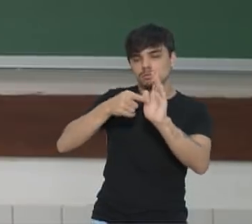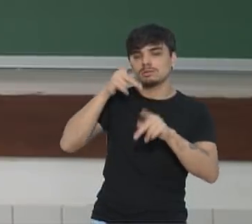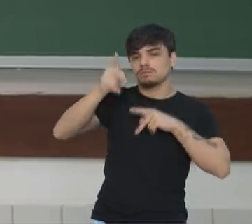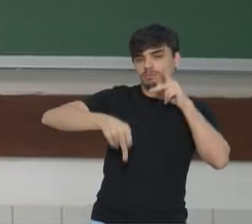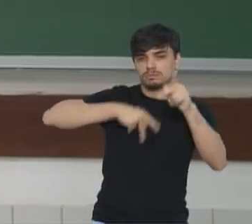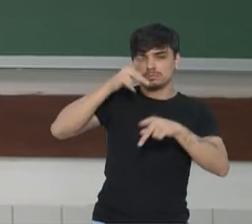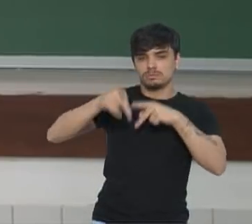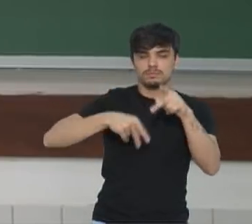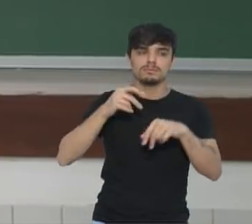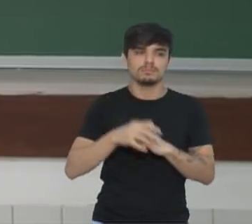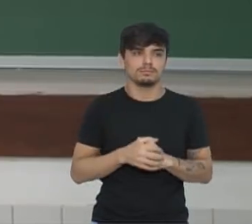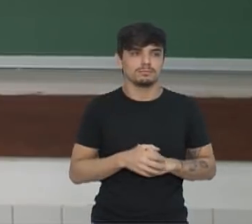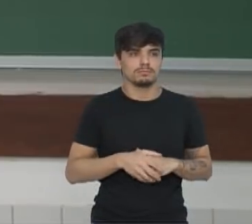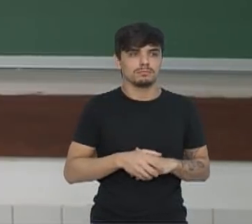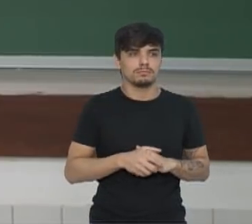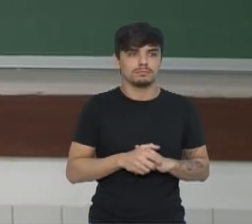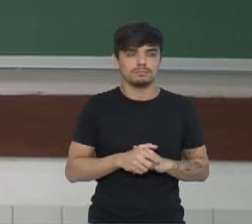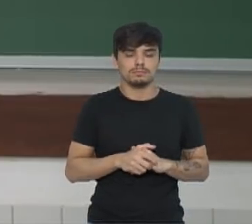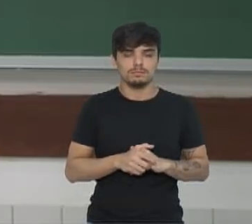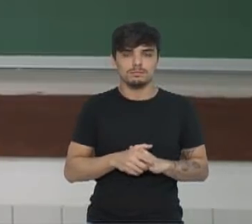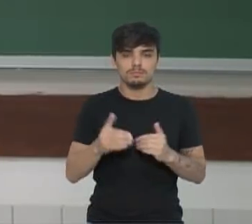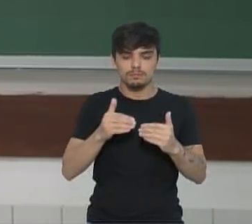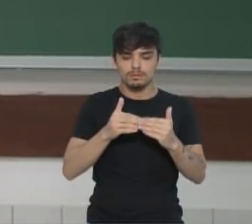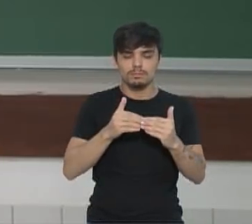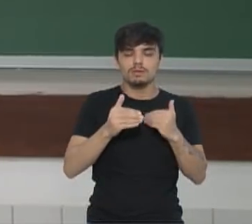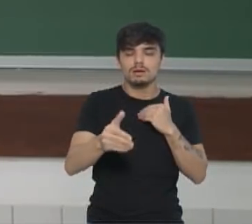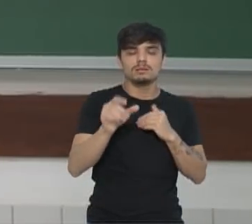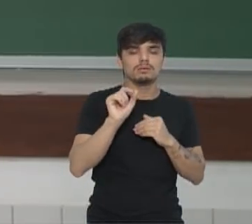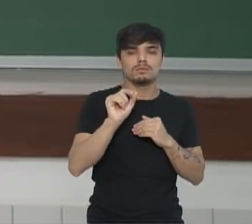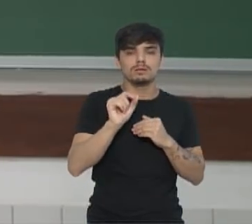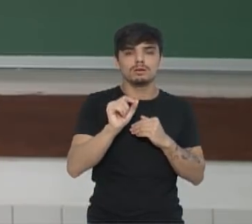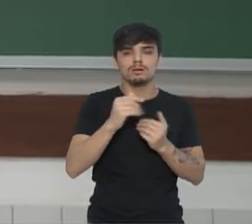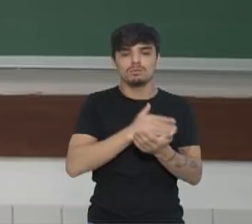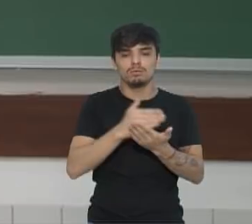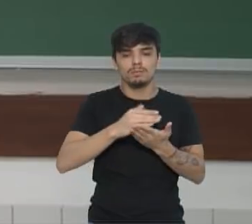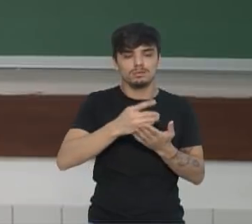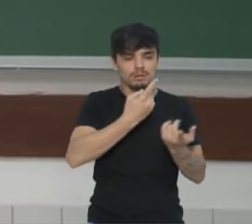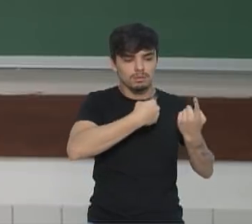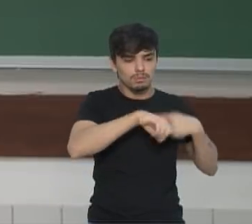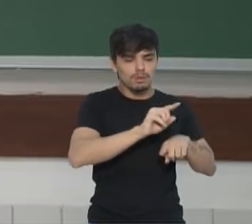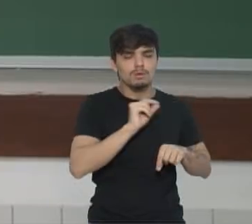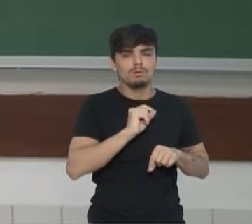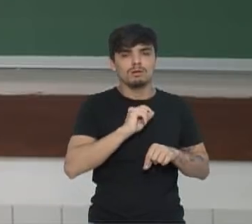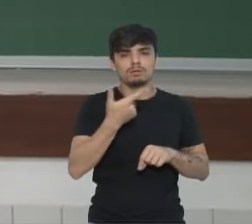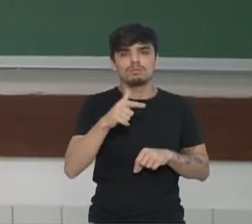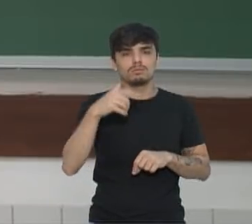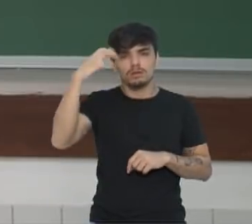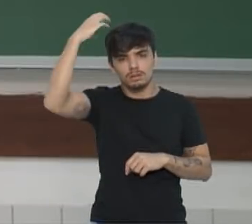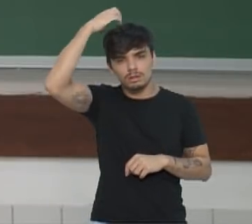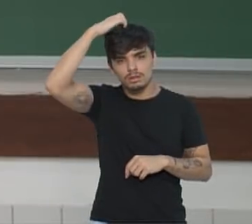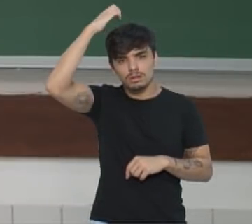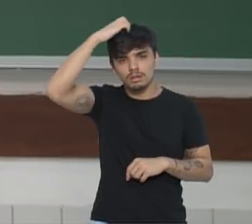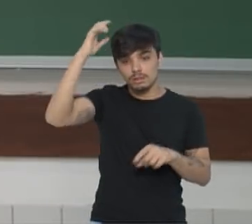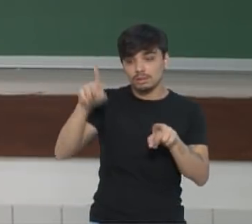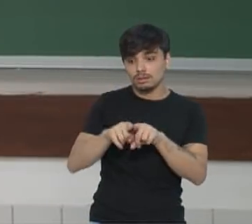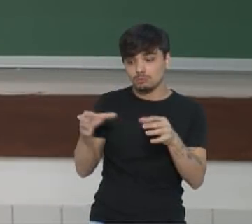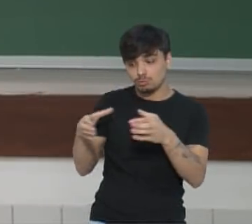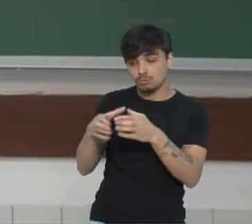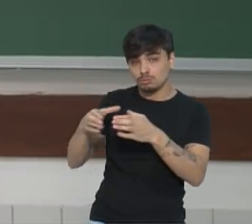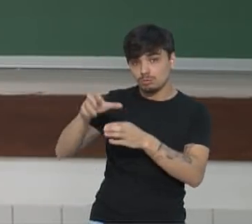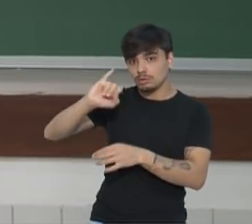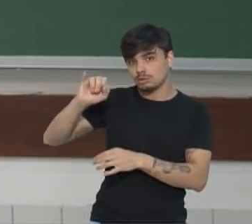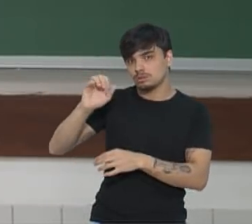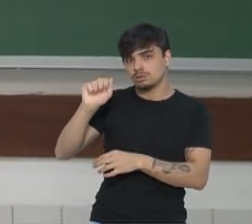dela, certo? A partir daí você começa o processo de radicalização, não temos mais rei. E os jacobinos passam a se